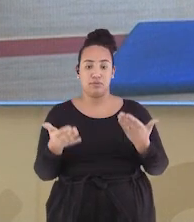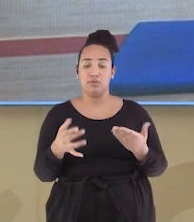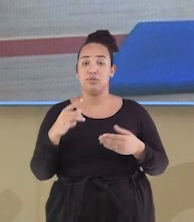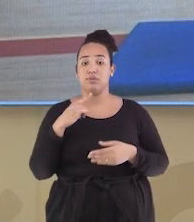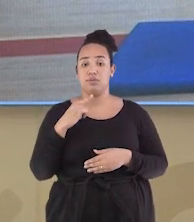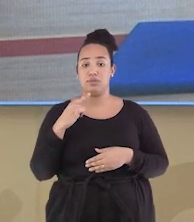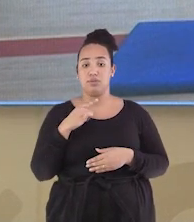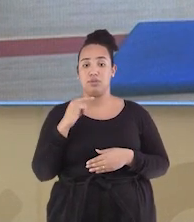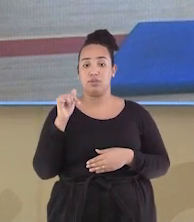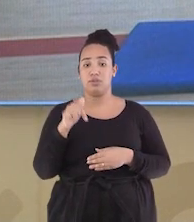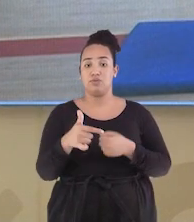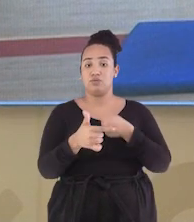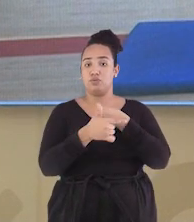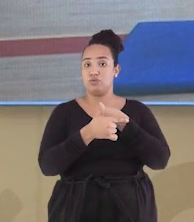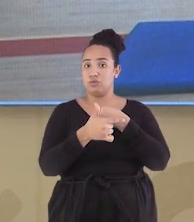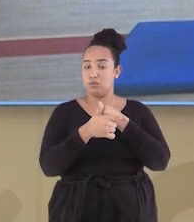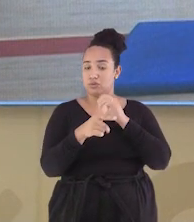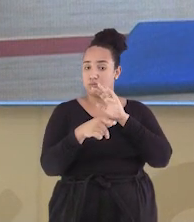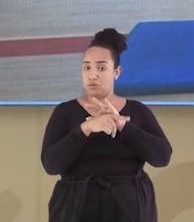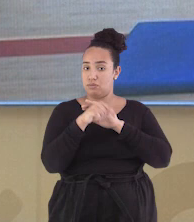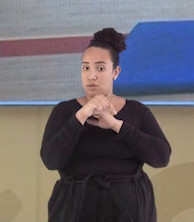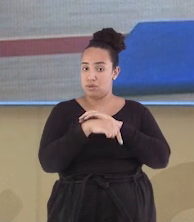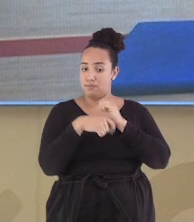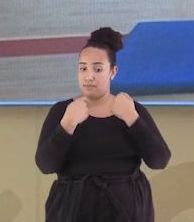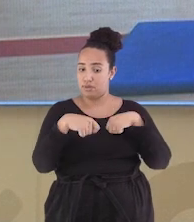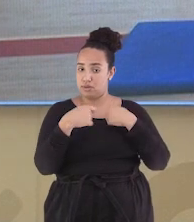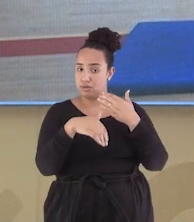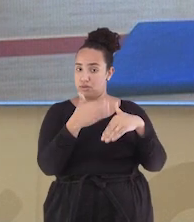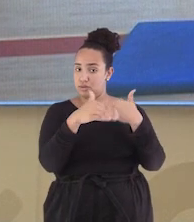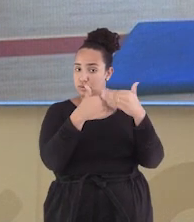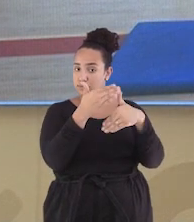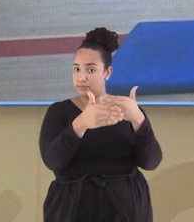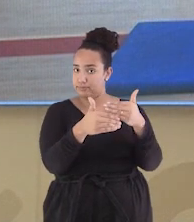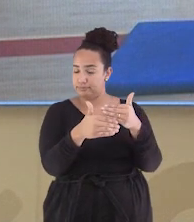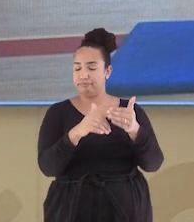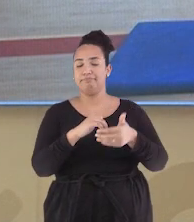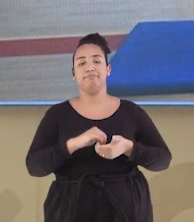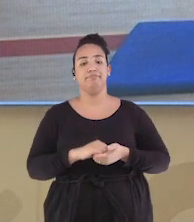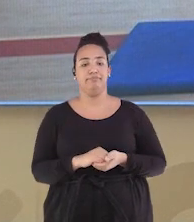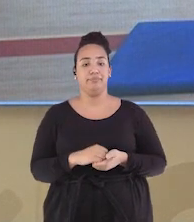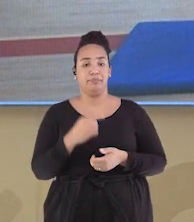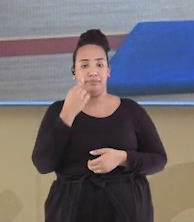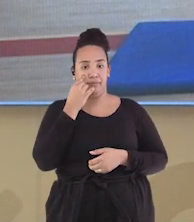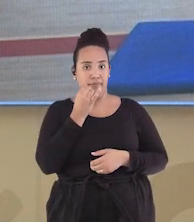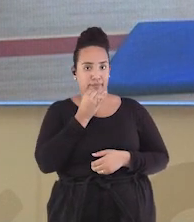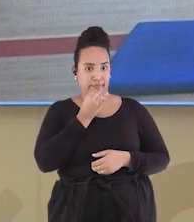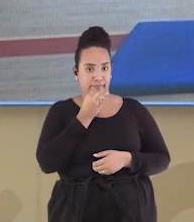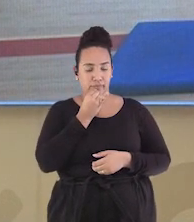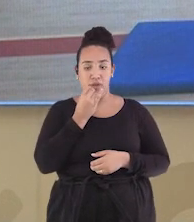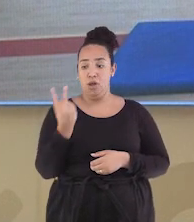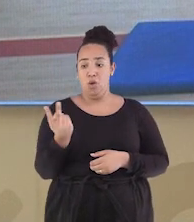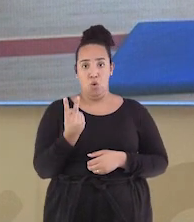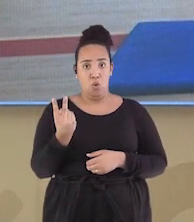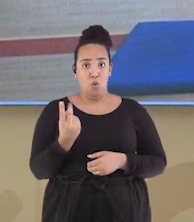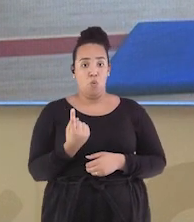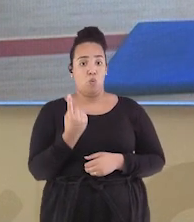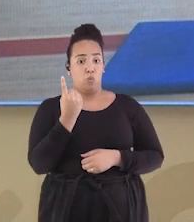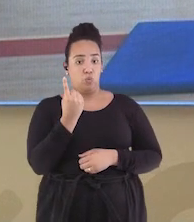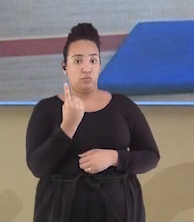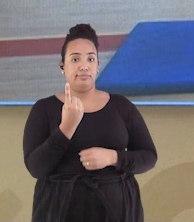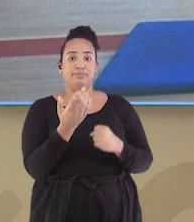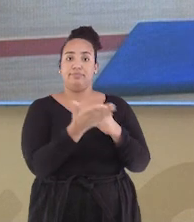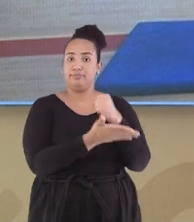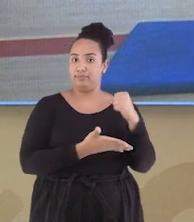categorias, existem funções que esses atletas desempenham durante a apresentação. Por exemplo, nas duplas, um atleta é a